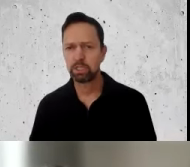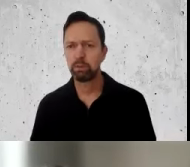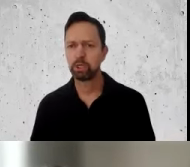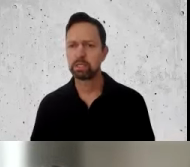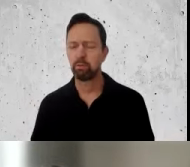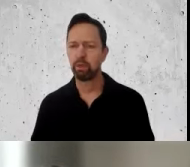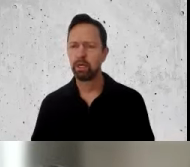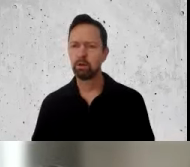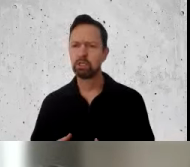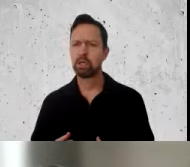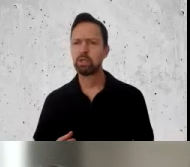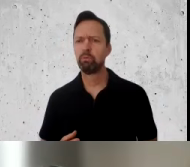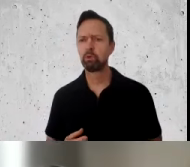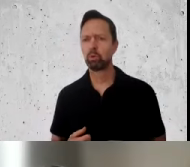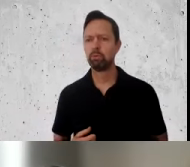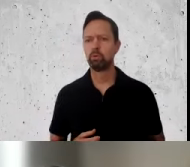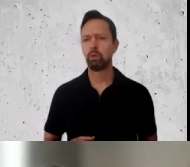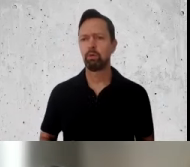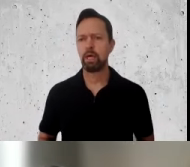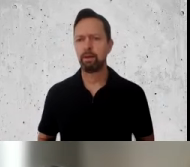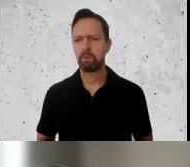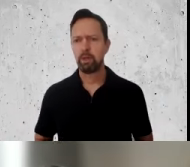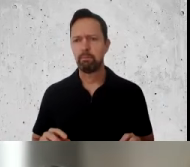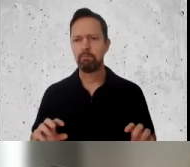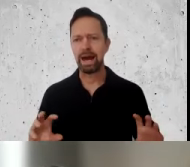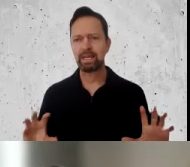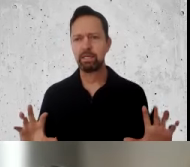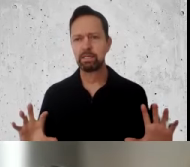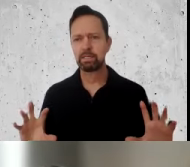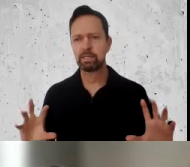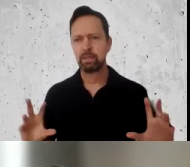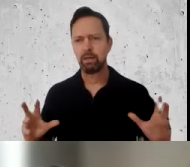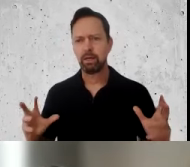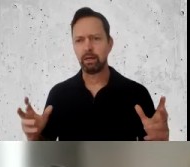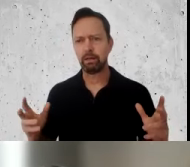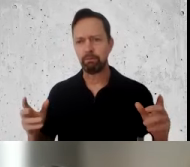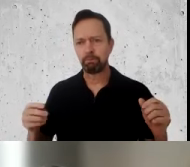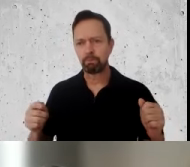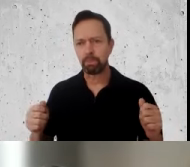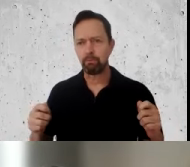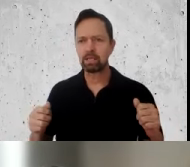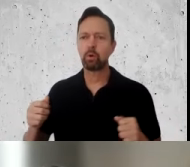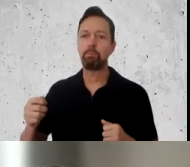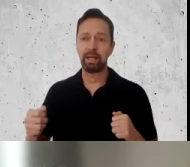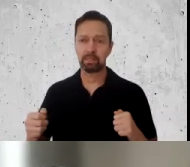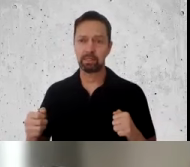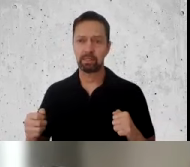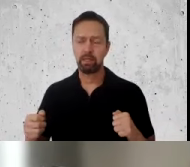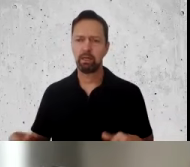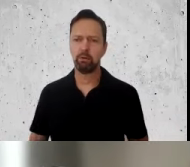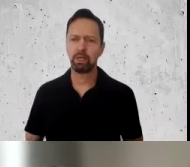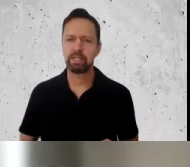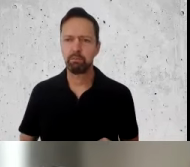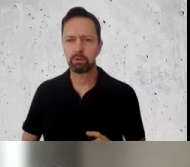integrou para distribuição. Então, isso é muito comum quando é máquinas mais